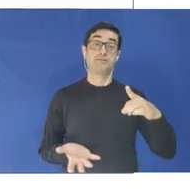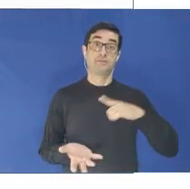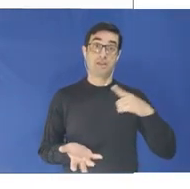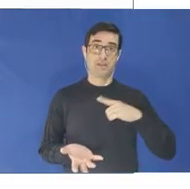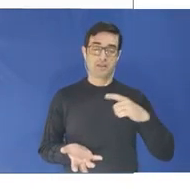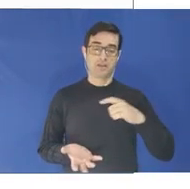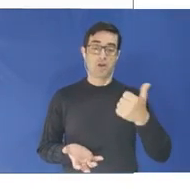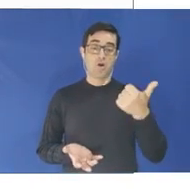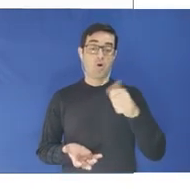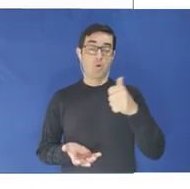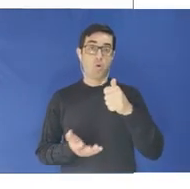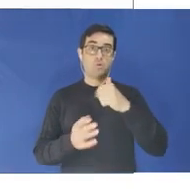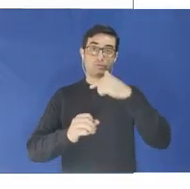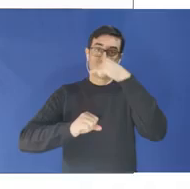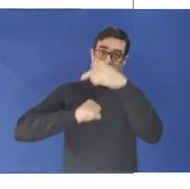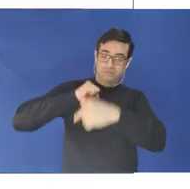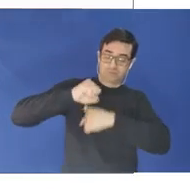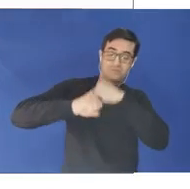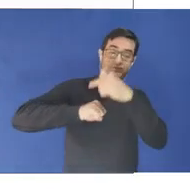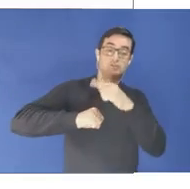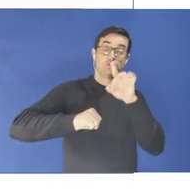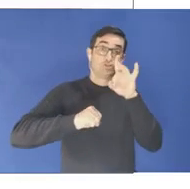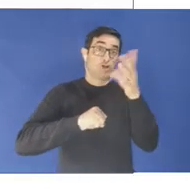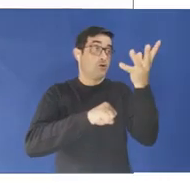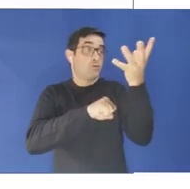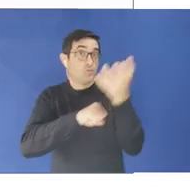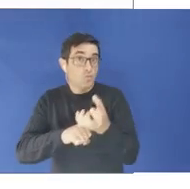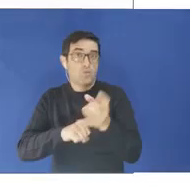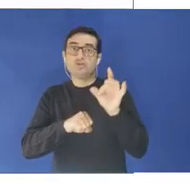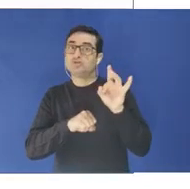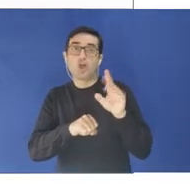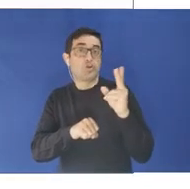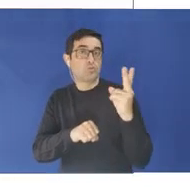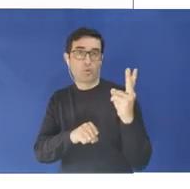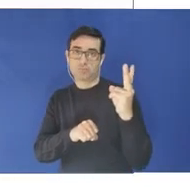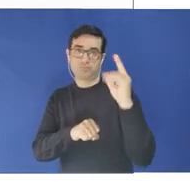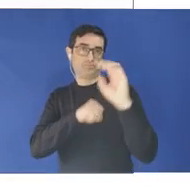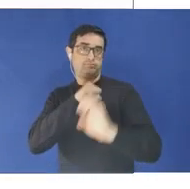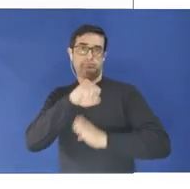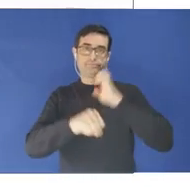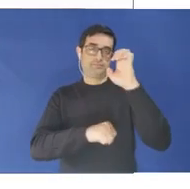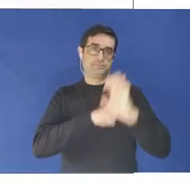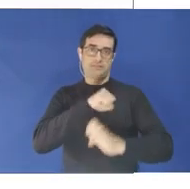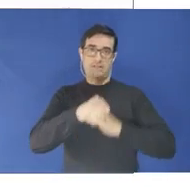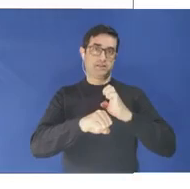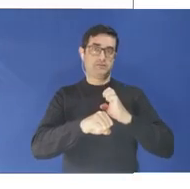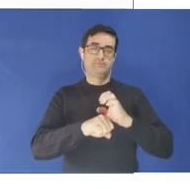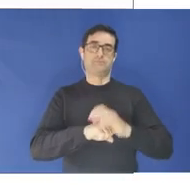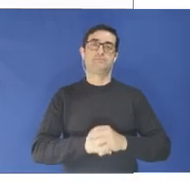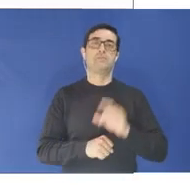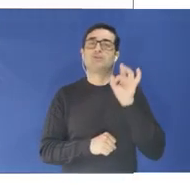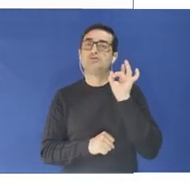seja, eu tenho 11 prótons no núcleo, mas ele só sente a atração de aproximadamente